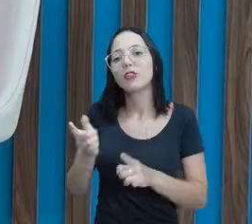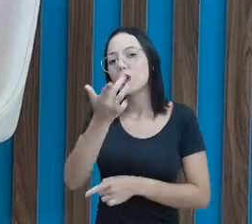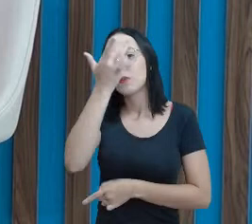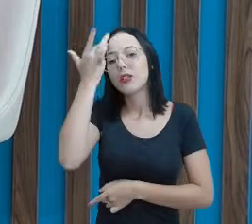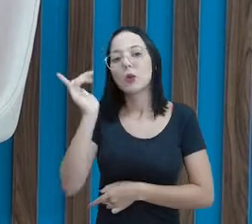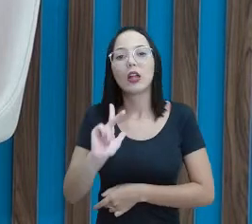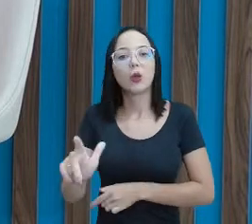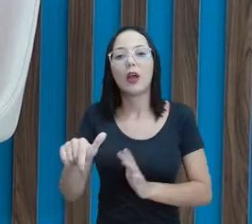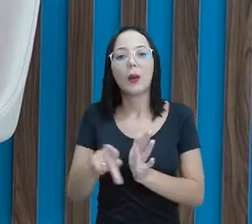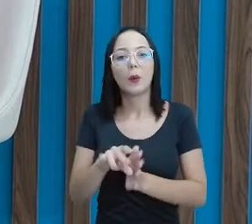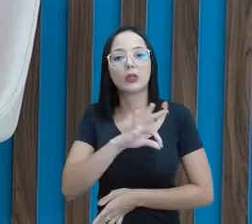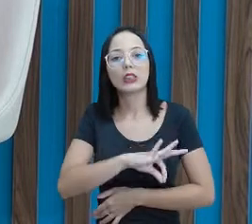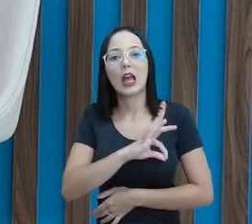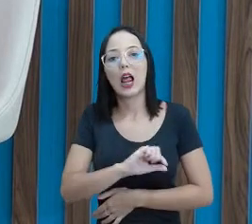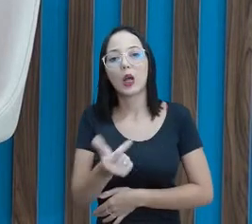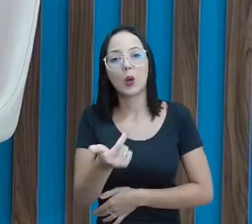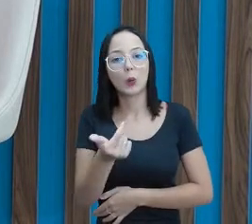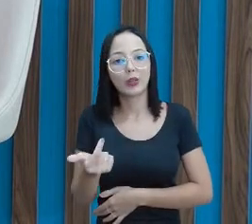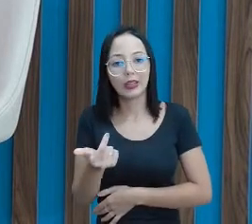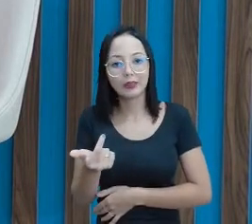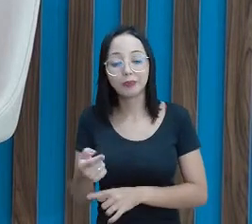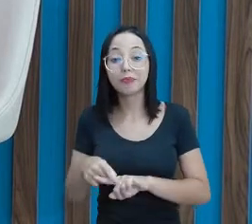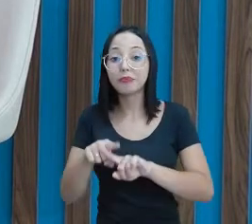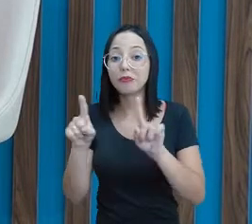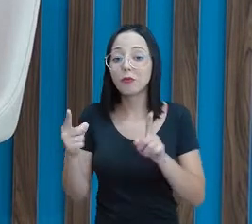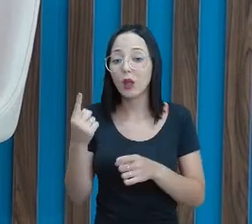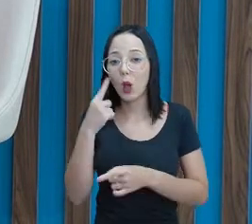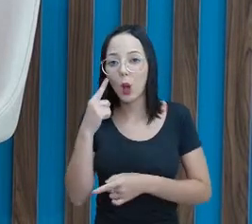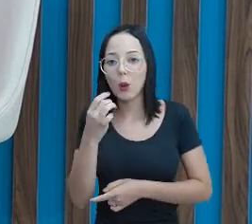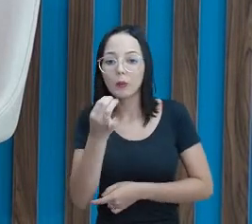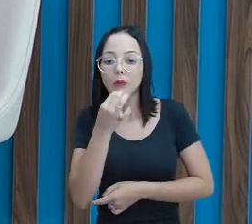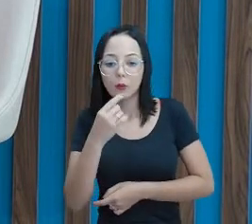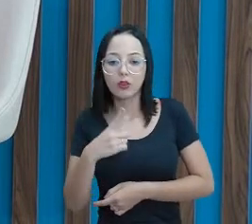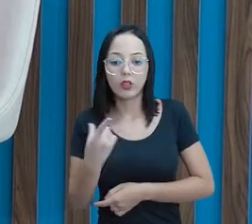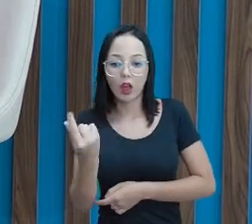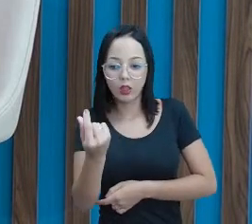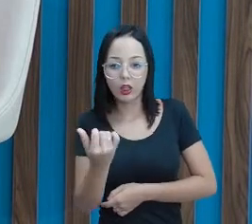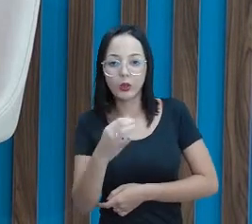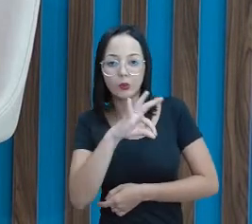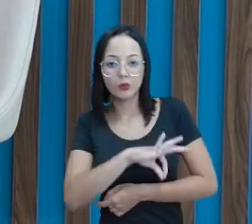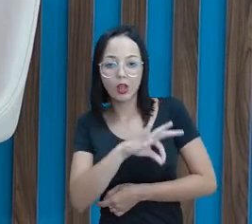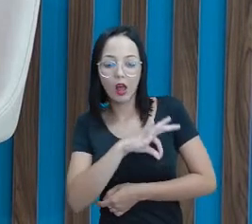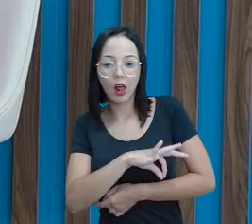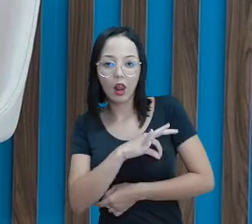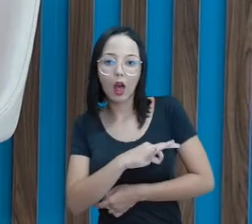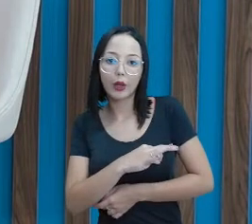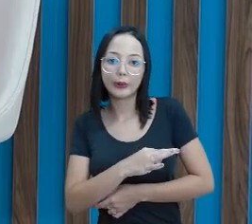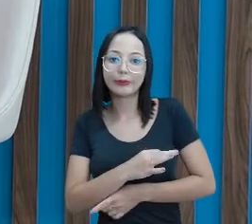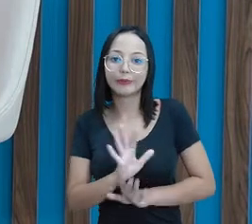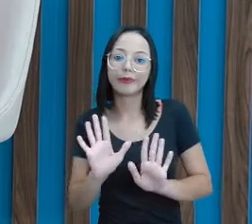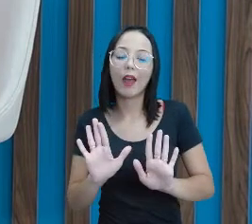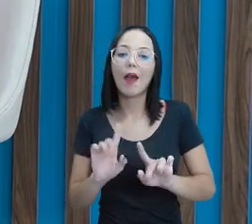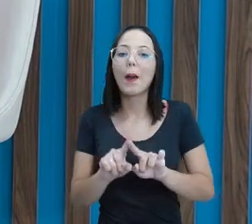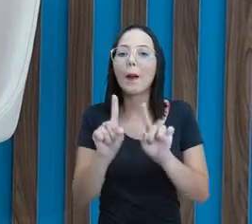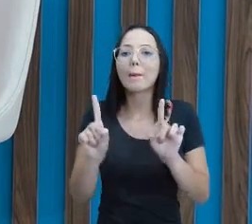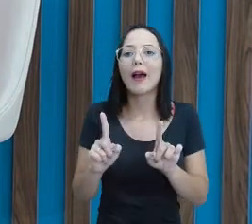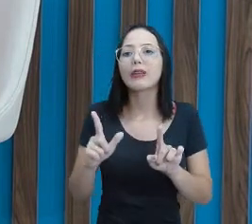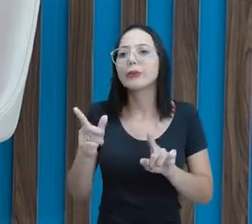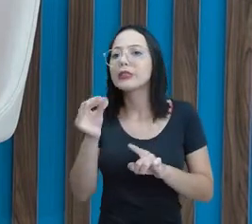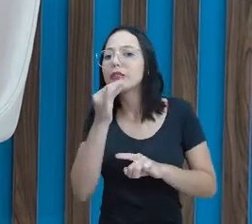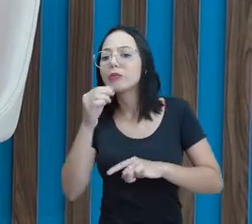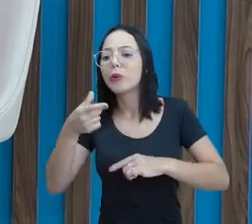eram remuneradas e quando ganhava, digamos assim, uma remuneração, né, que vai ser entre aspas, ganhava um